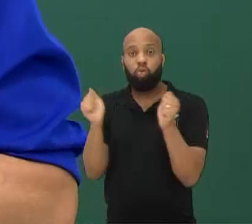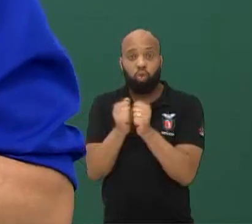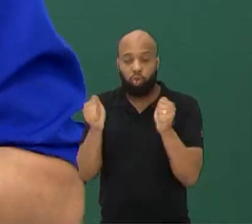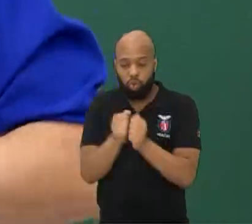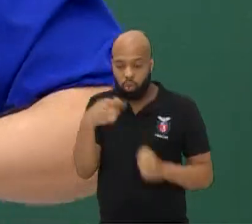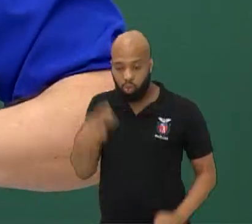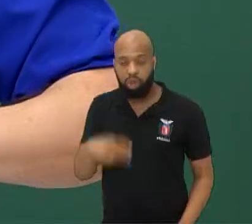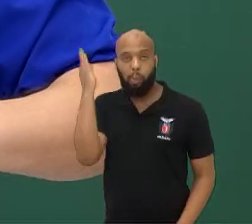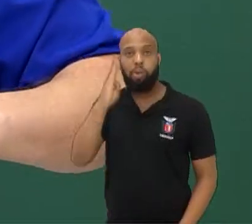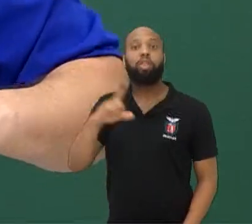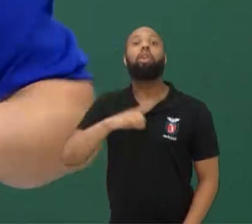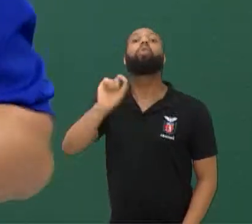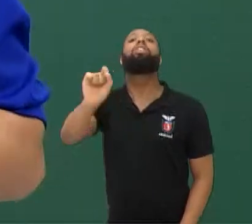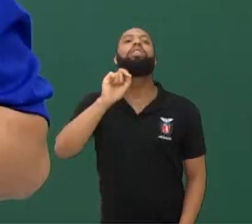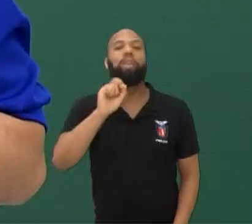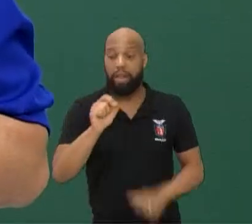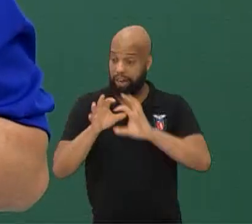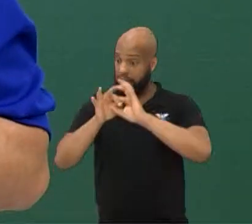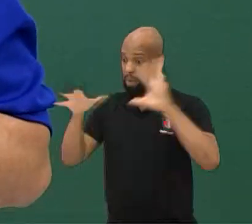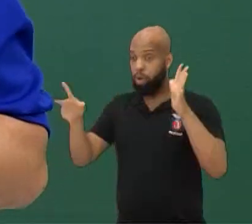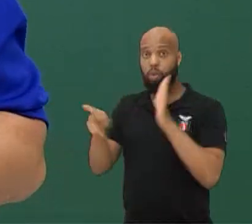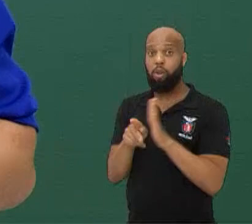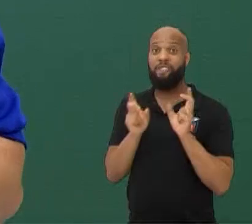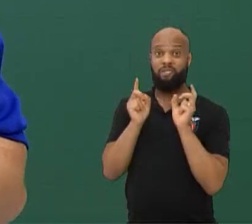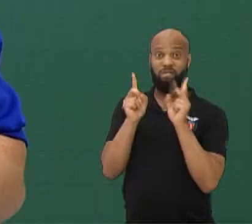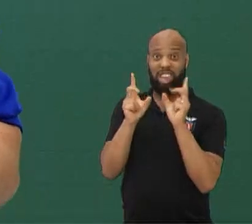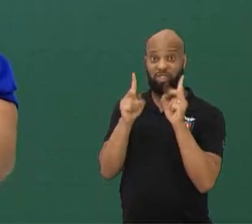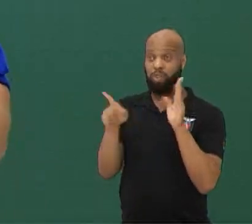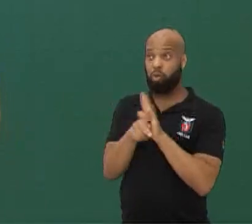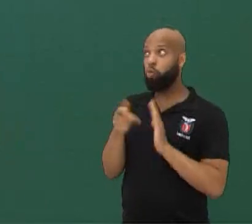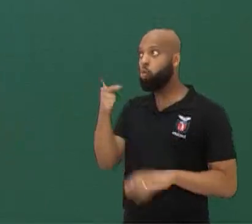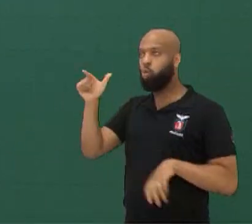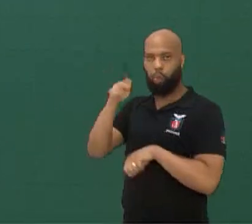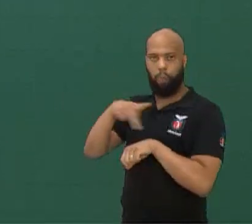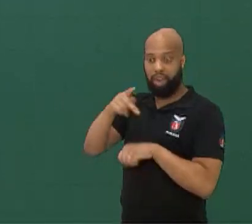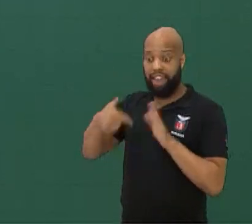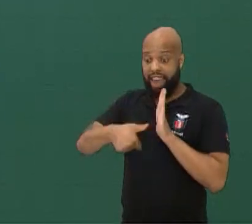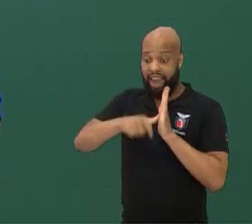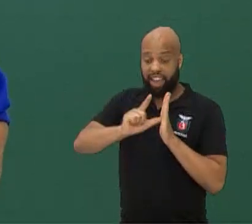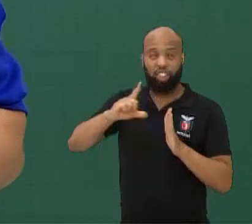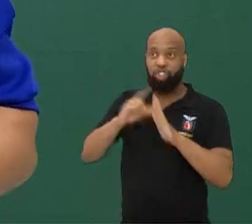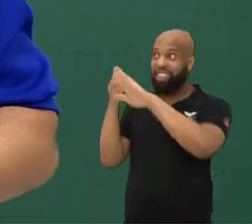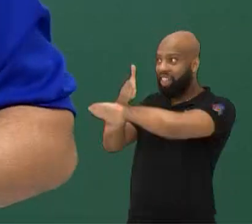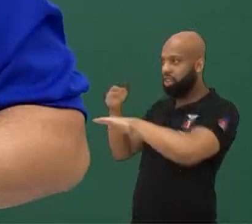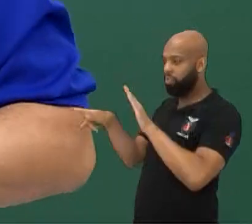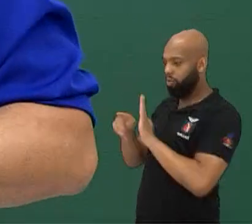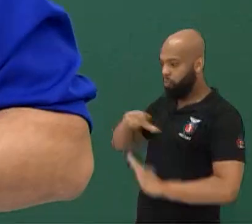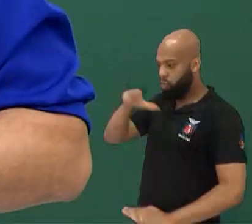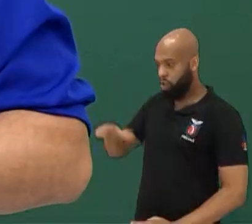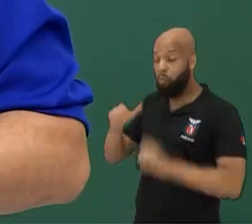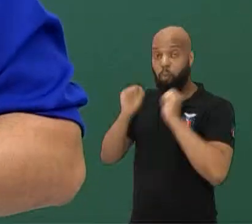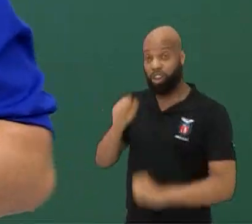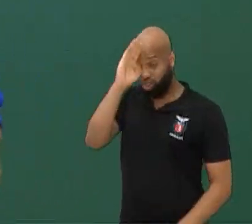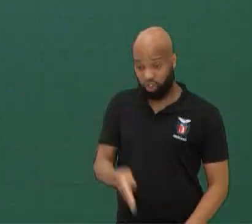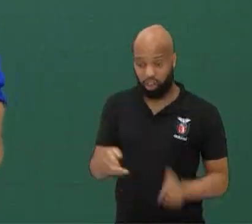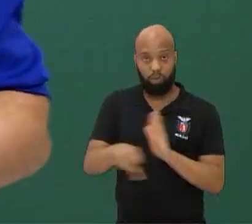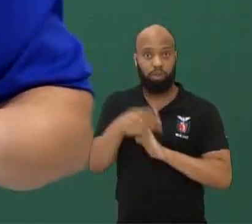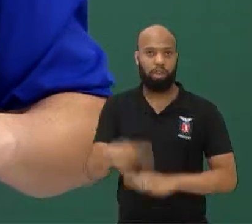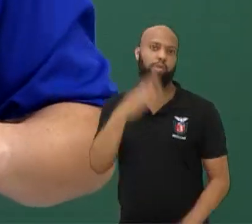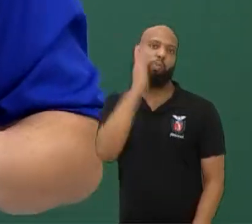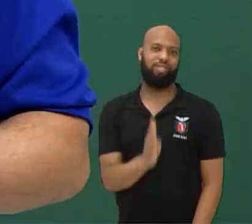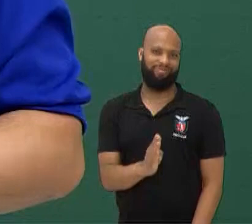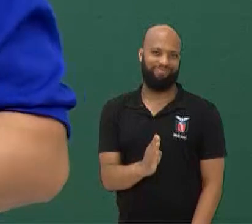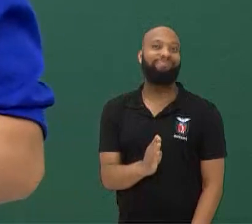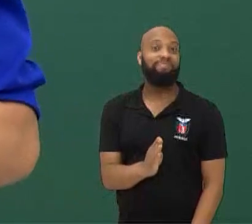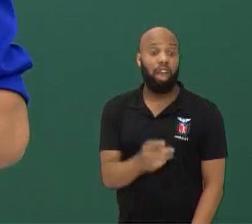para o Brasil? Liberou a importação. Tudo que antes precisava passar por Portugal, podia vir direto para o Brasil.